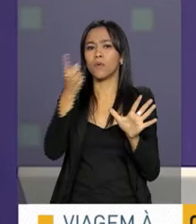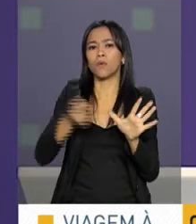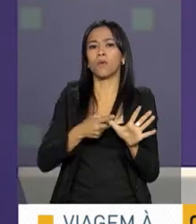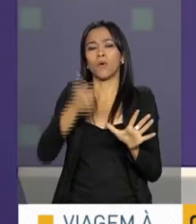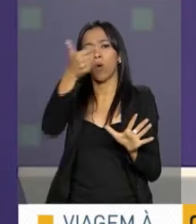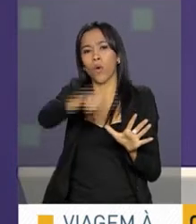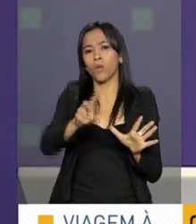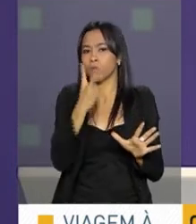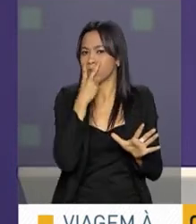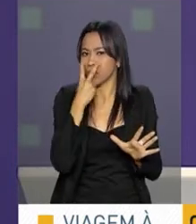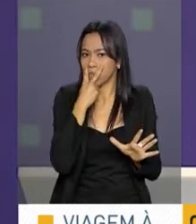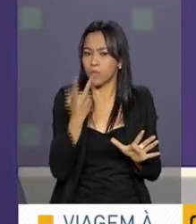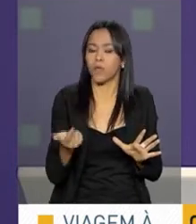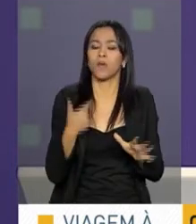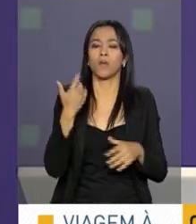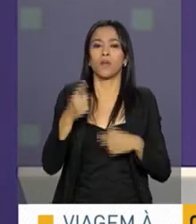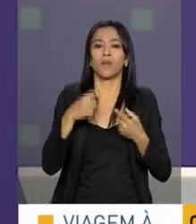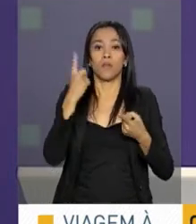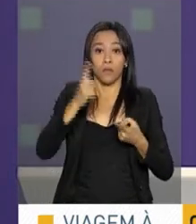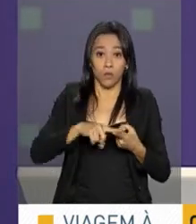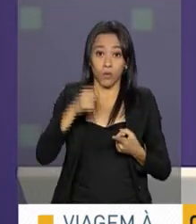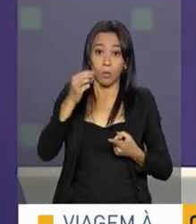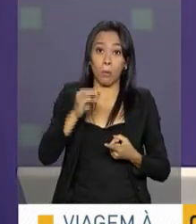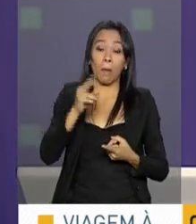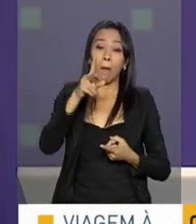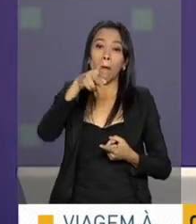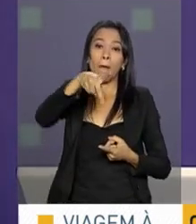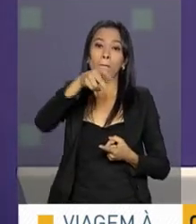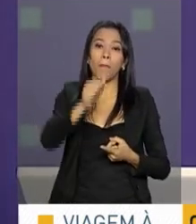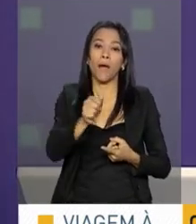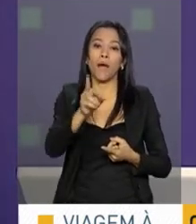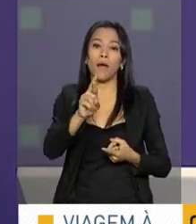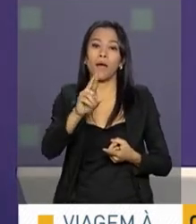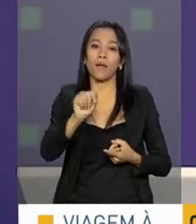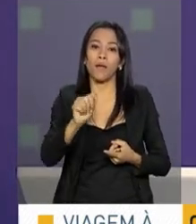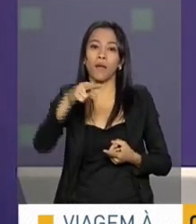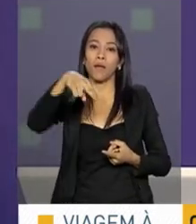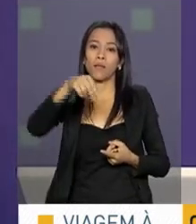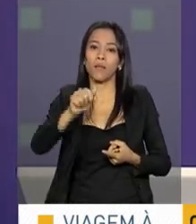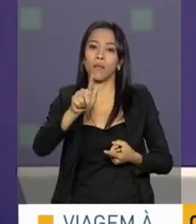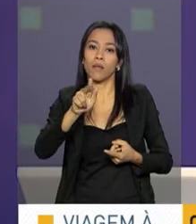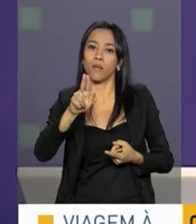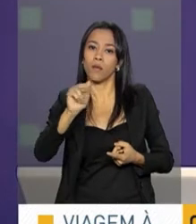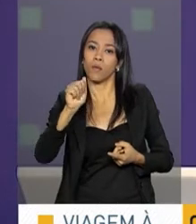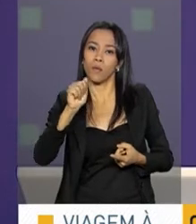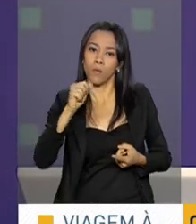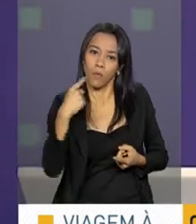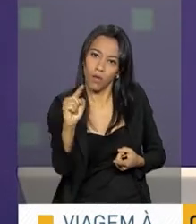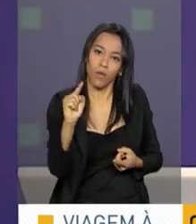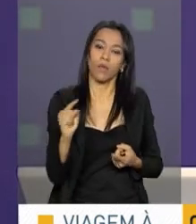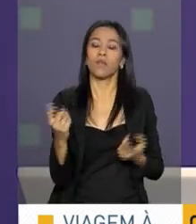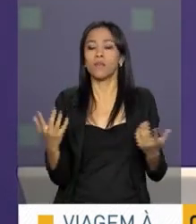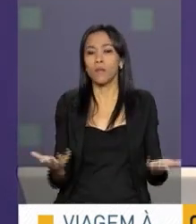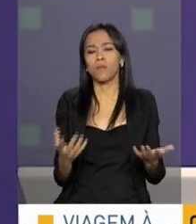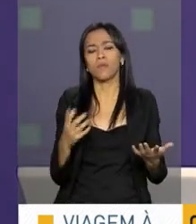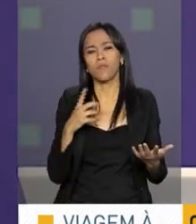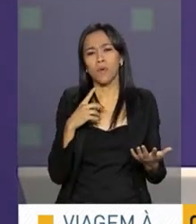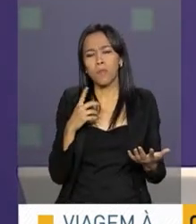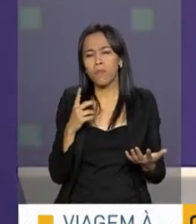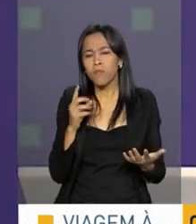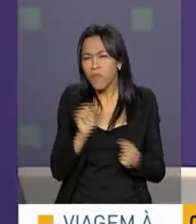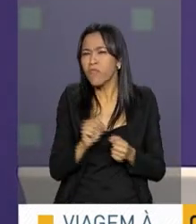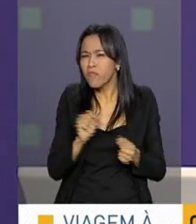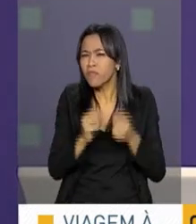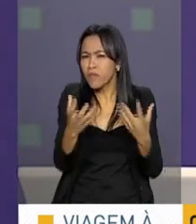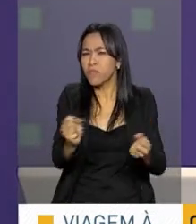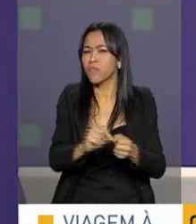Vitória, no Espírito Santo, no porto de Paranaguá. Além disso, nós vamos fazer a primeira experiência,